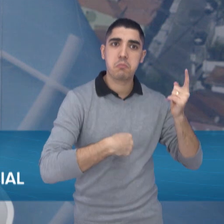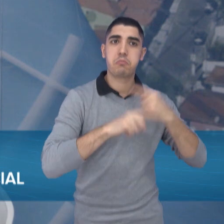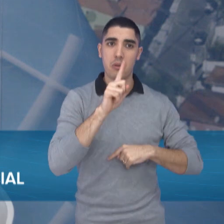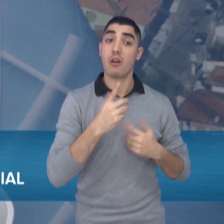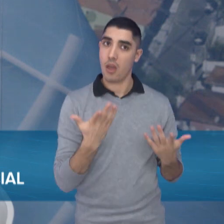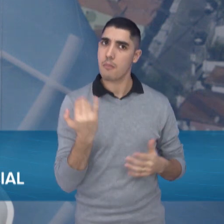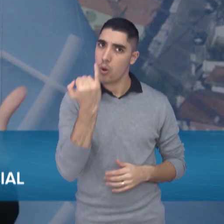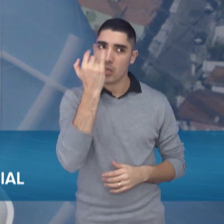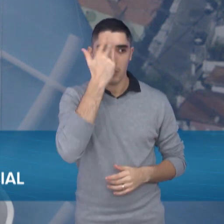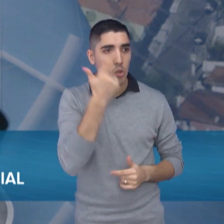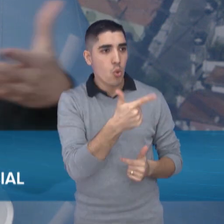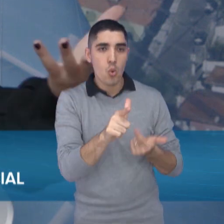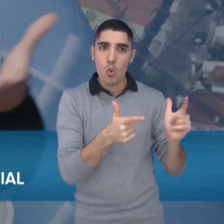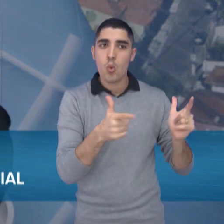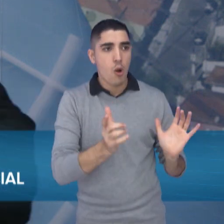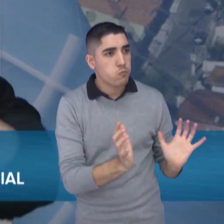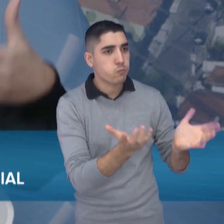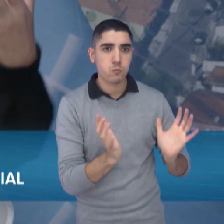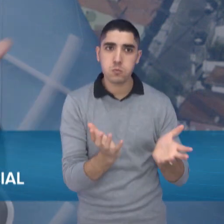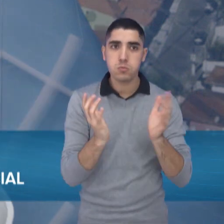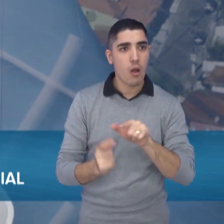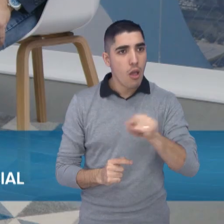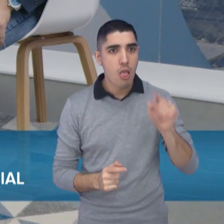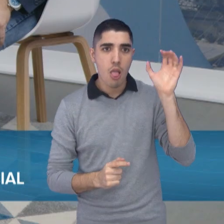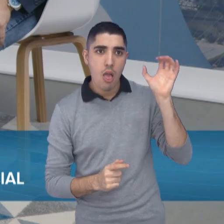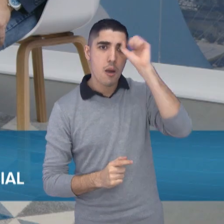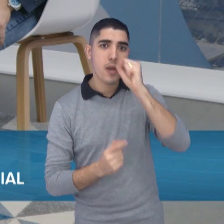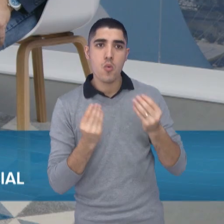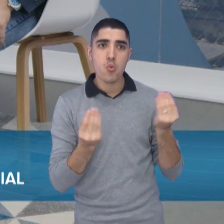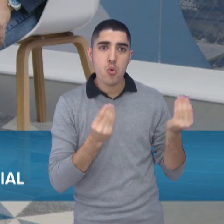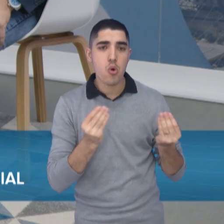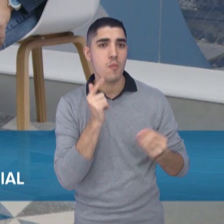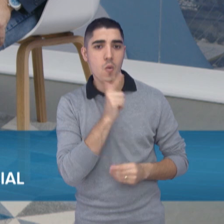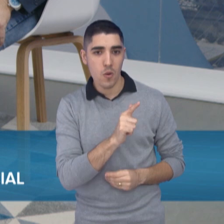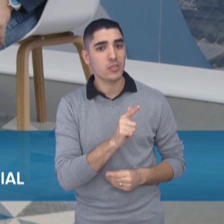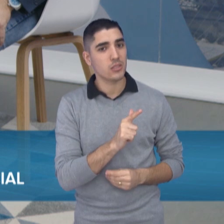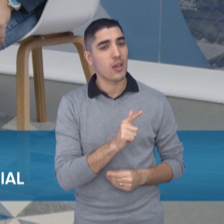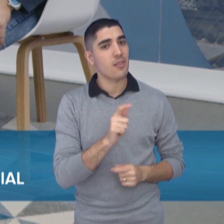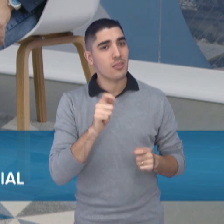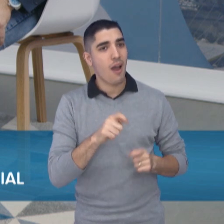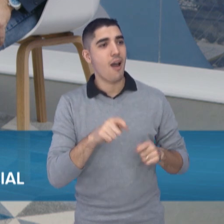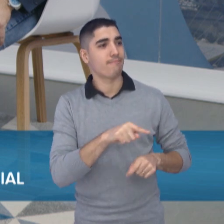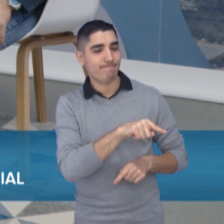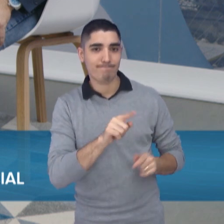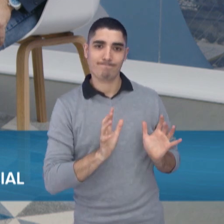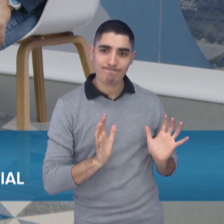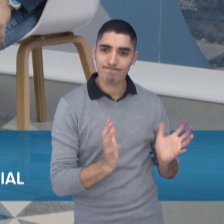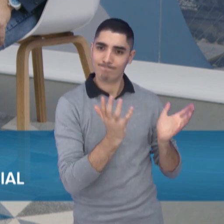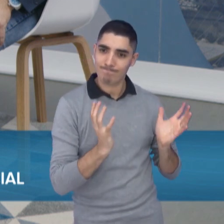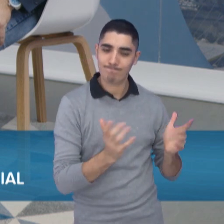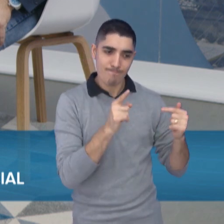incentiva mais pessoas, né, ter a dimensão de como chegou. Sim. Eu acho que acaba motivando, né, quem está diretamente envolvido e